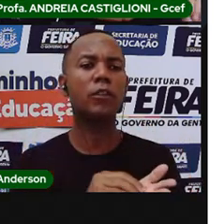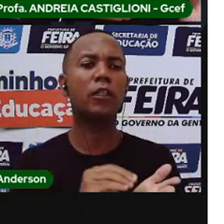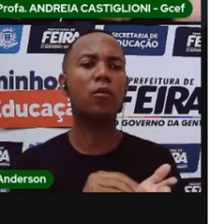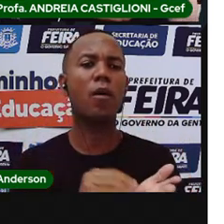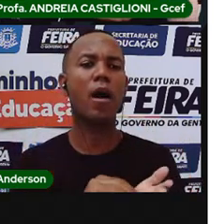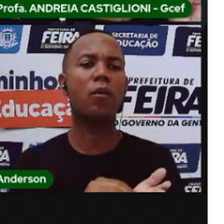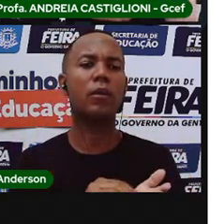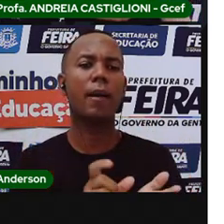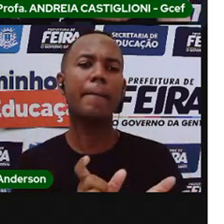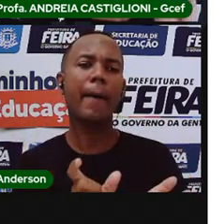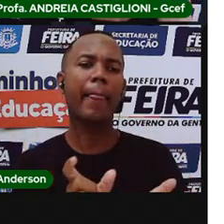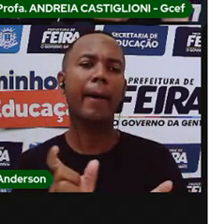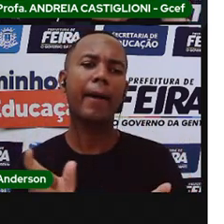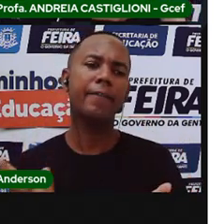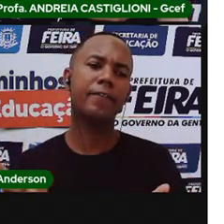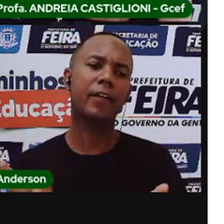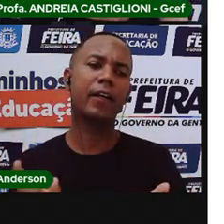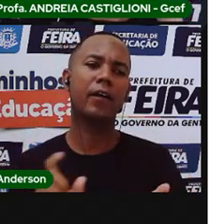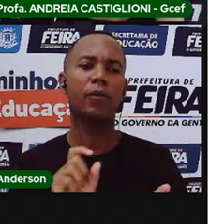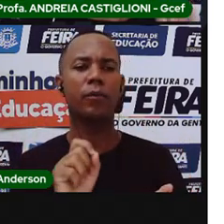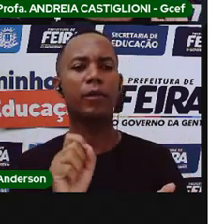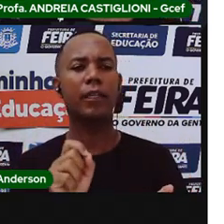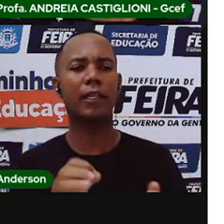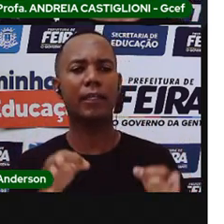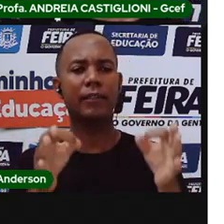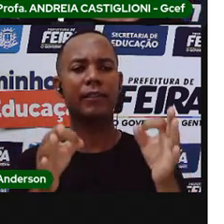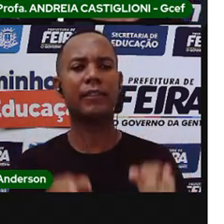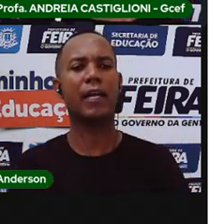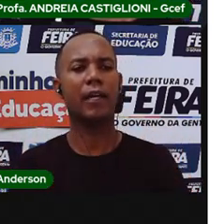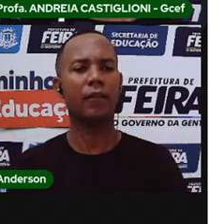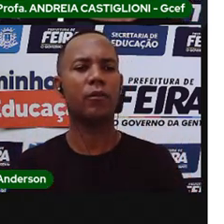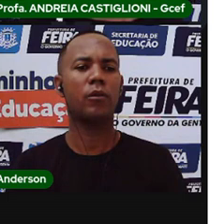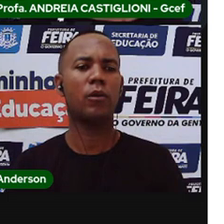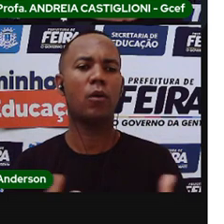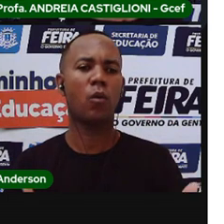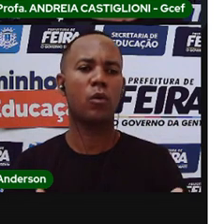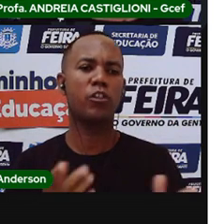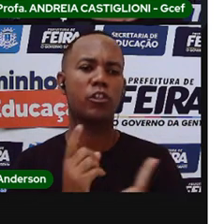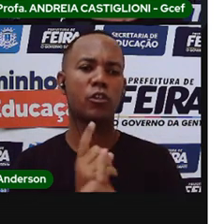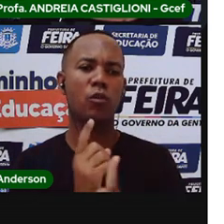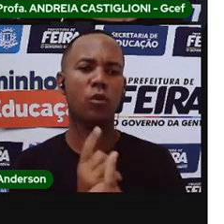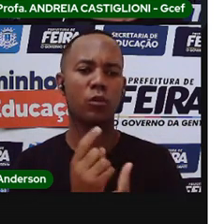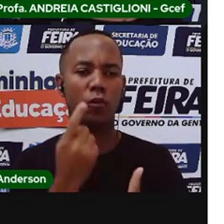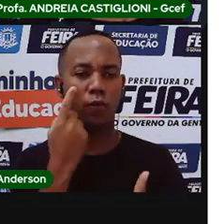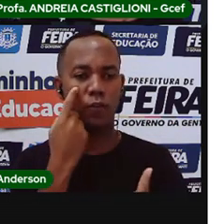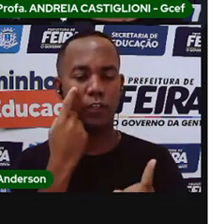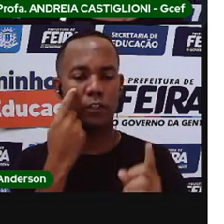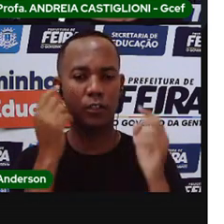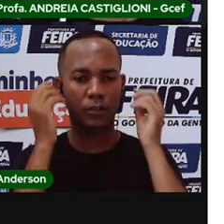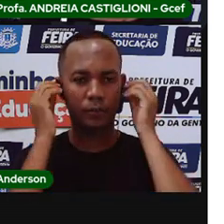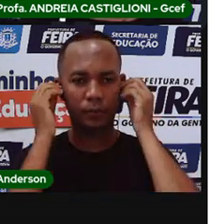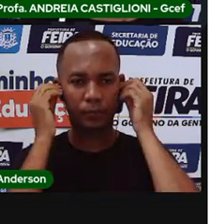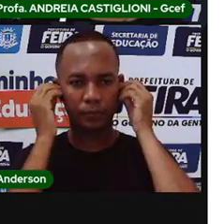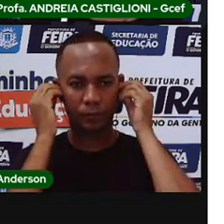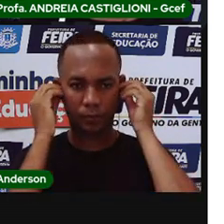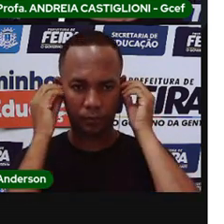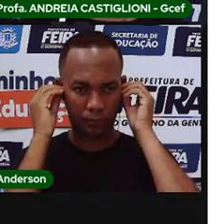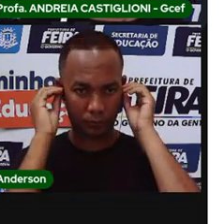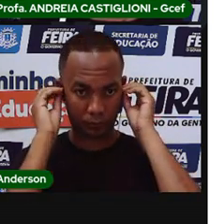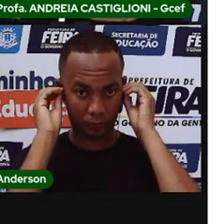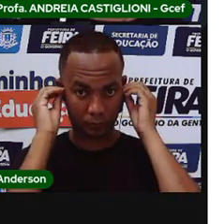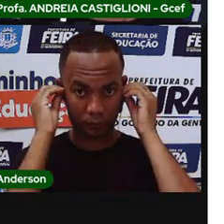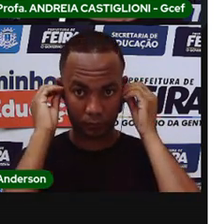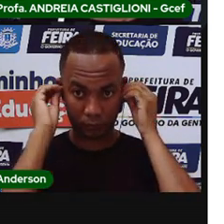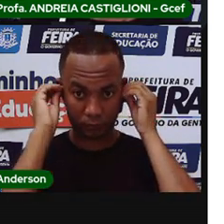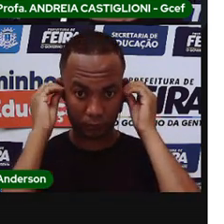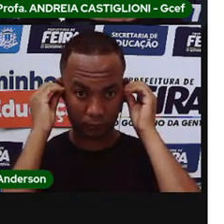palavra que vai ser uma palavra-chave para o nosso encontro de hoje. Olha aqui, nós temos o P, né? Já coloquei